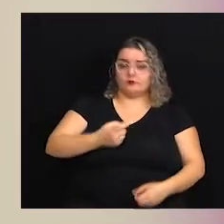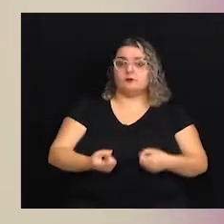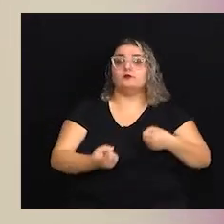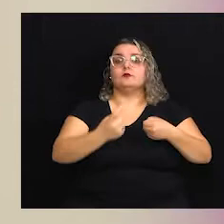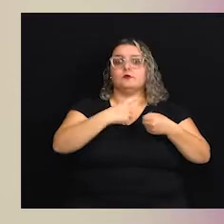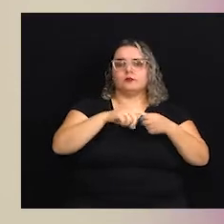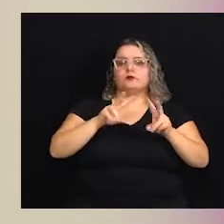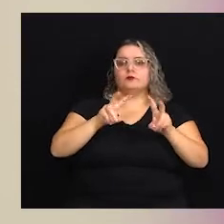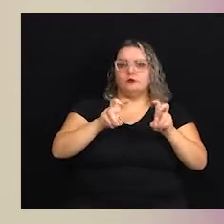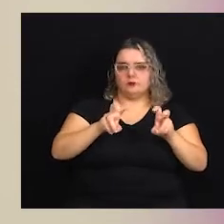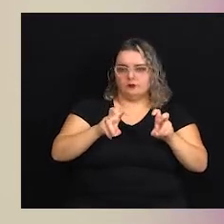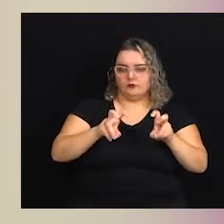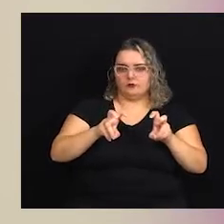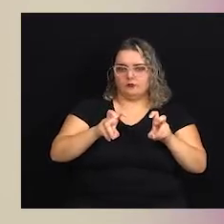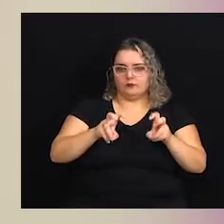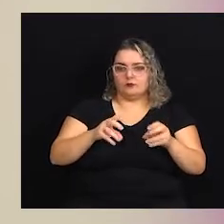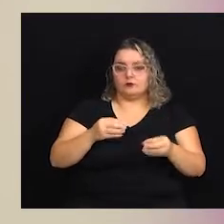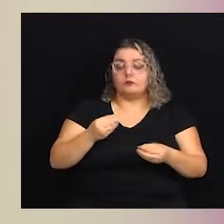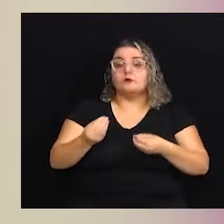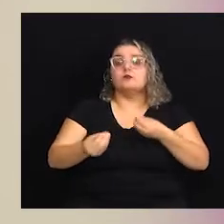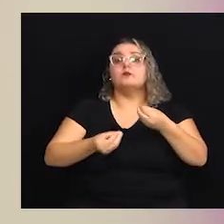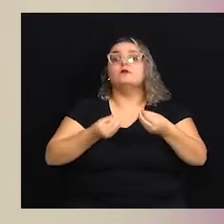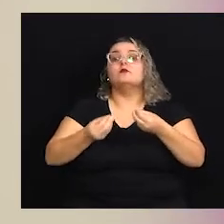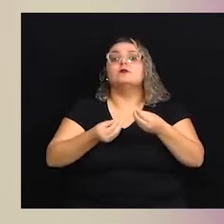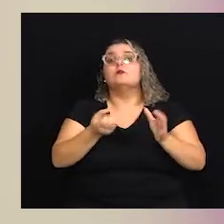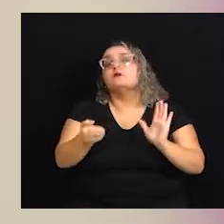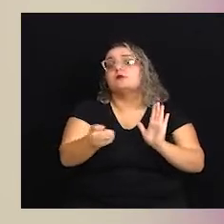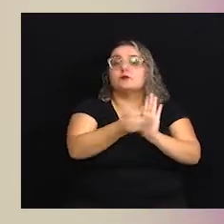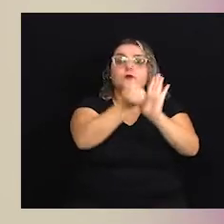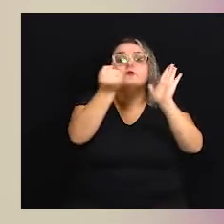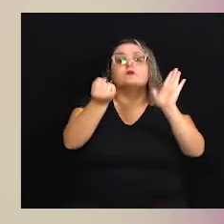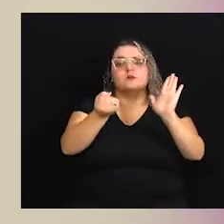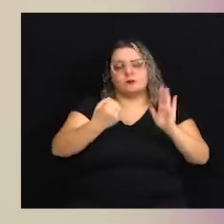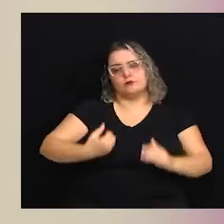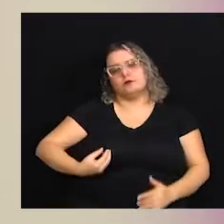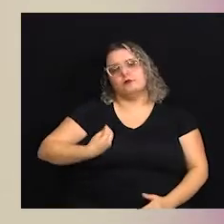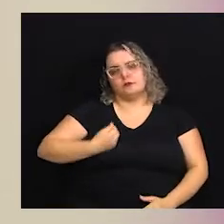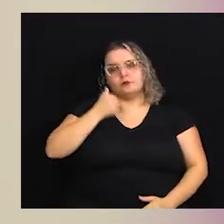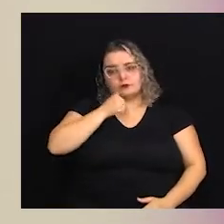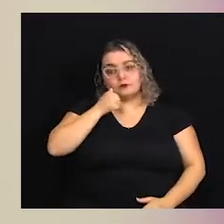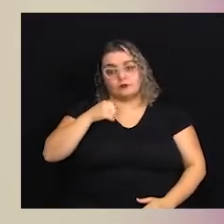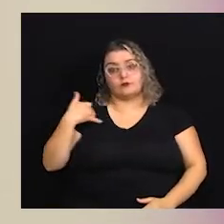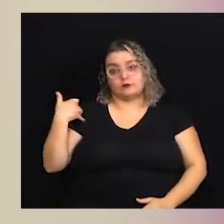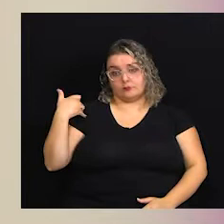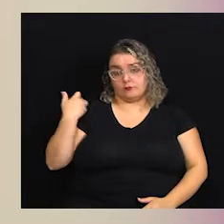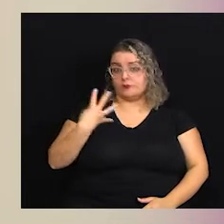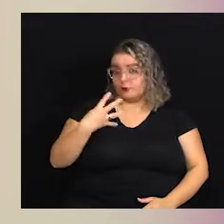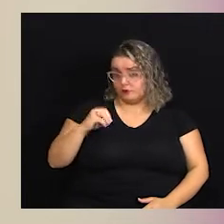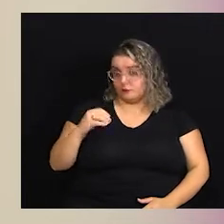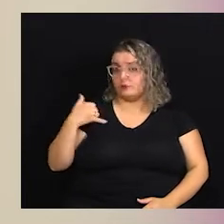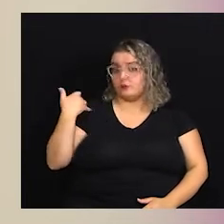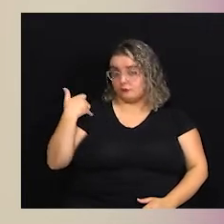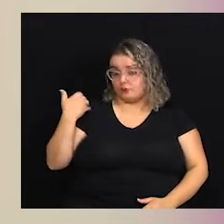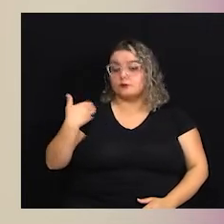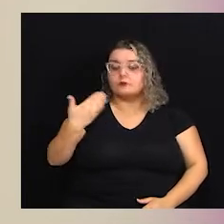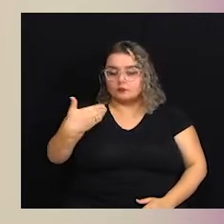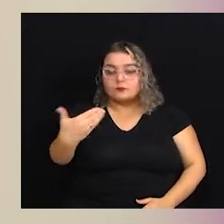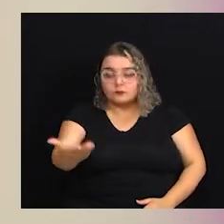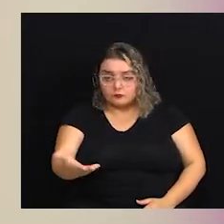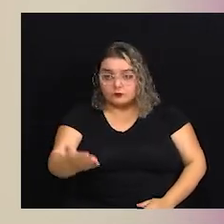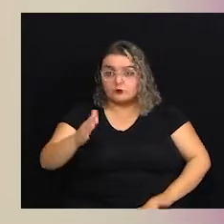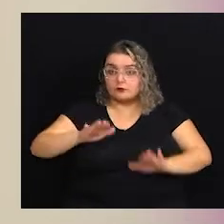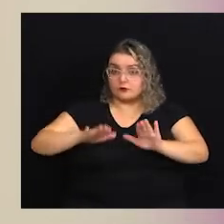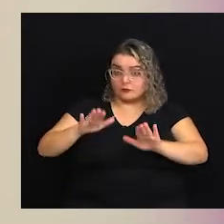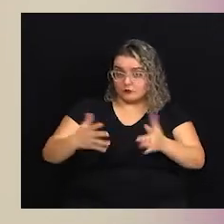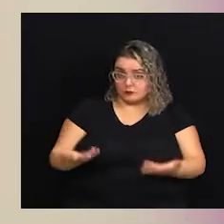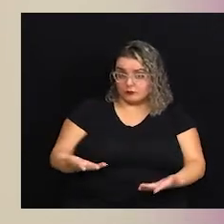para o tema. Quando que é um marco na vida da mulher? Após os 40 anos. E dependendo de como é a vida dessa mulher,